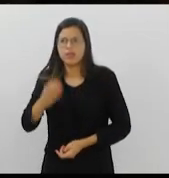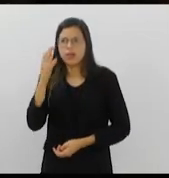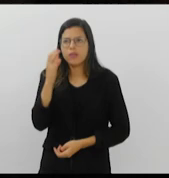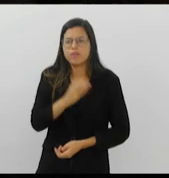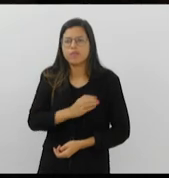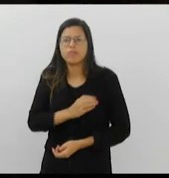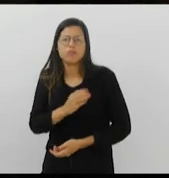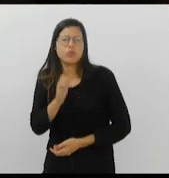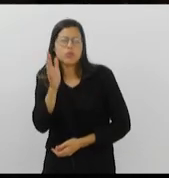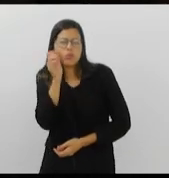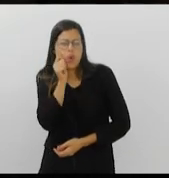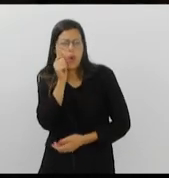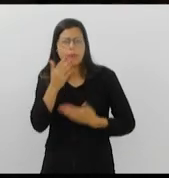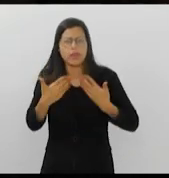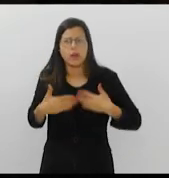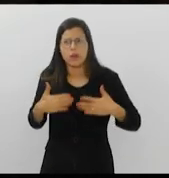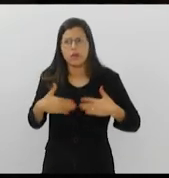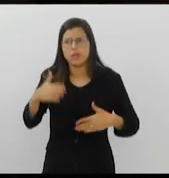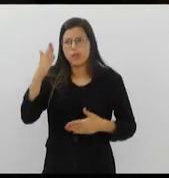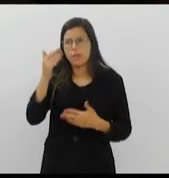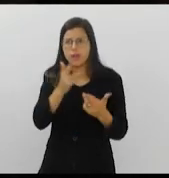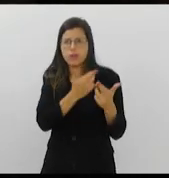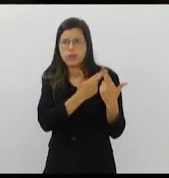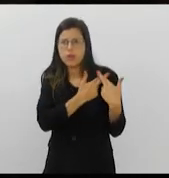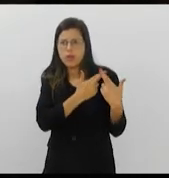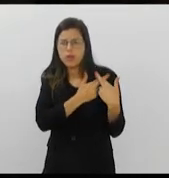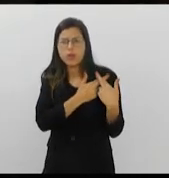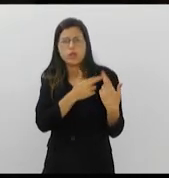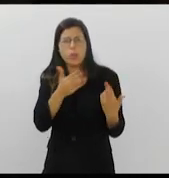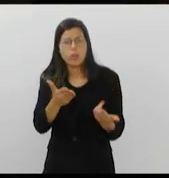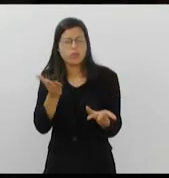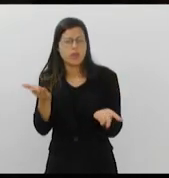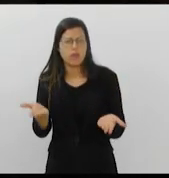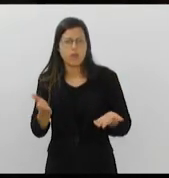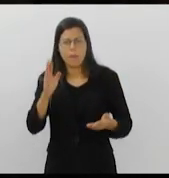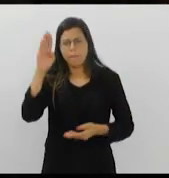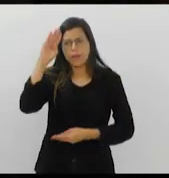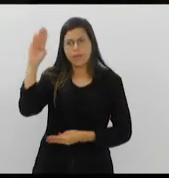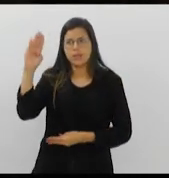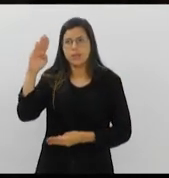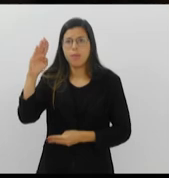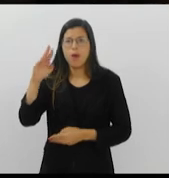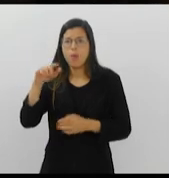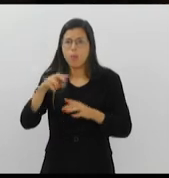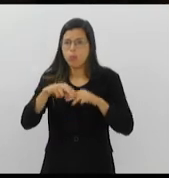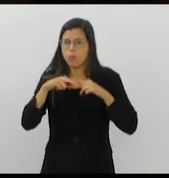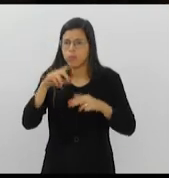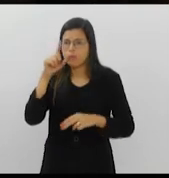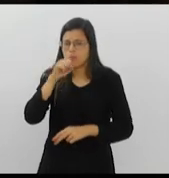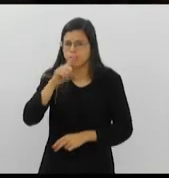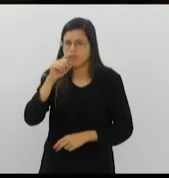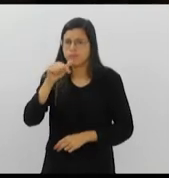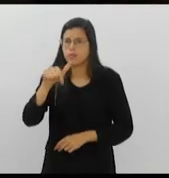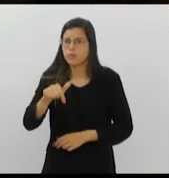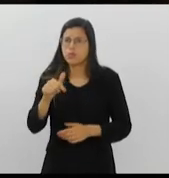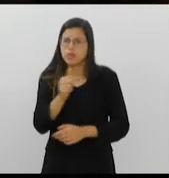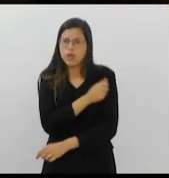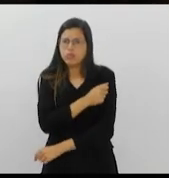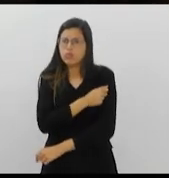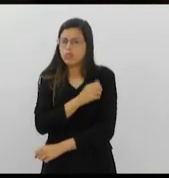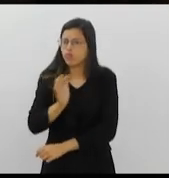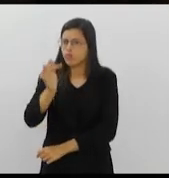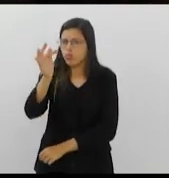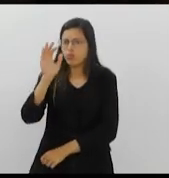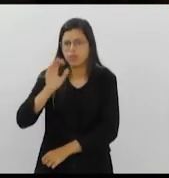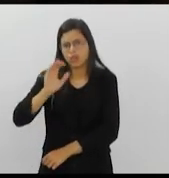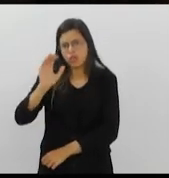travesseiro tranquilo, sabendo que é responsável direto pela vulnerabilização de diversos futuros cientistas desse